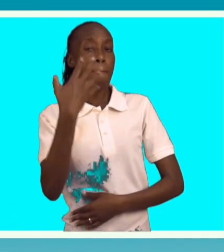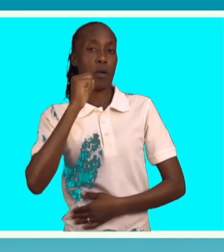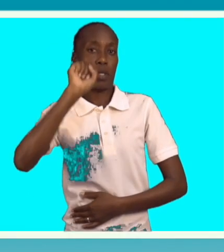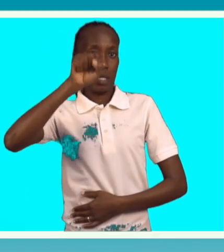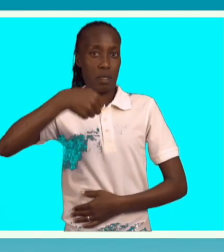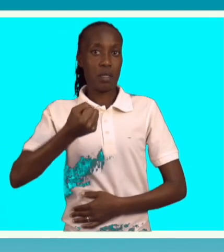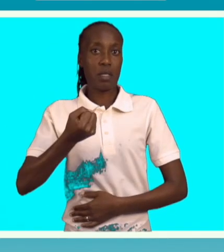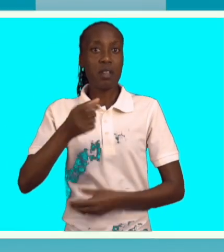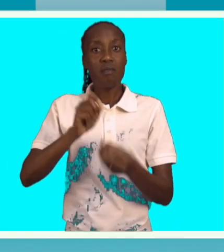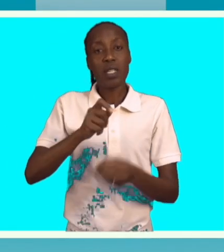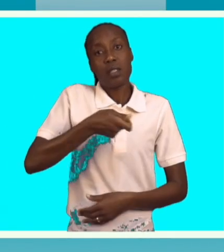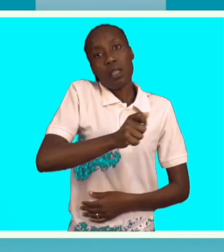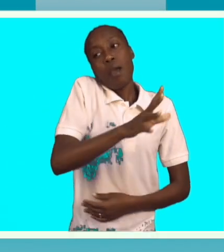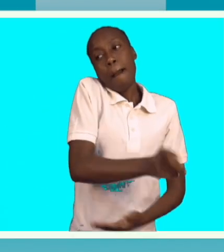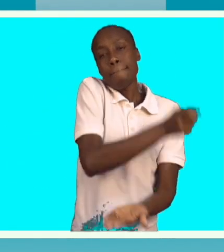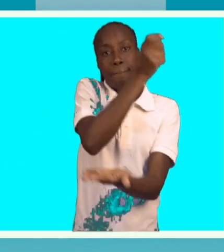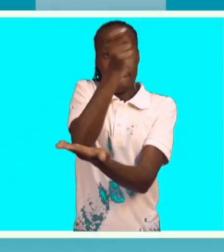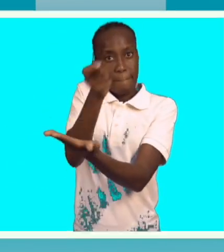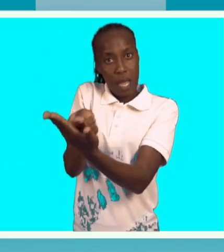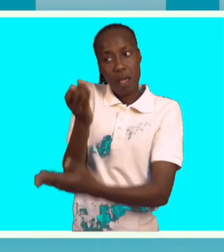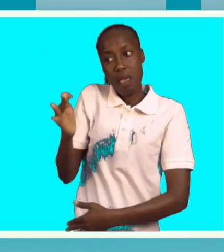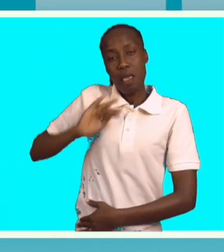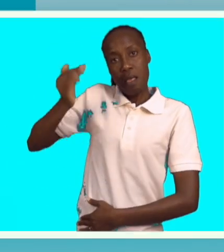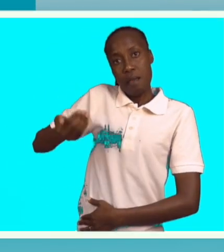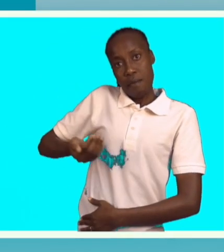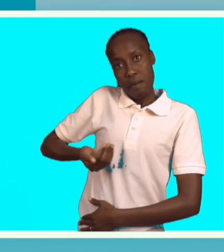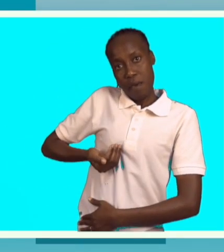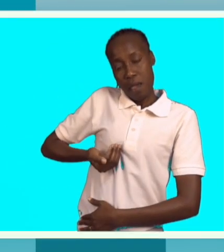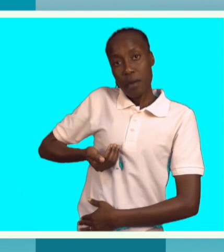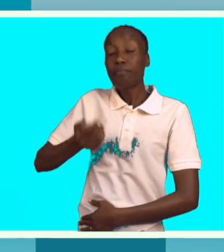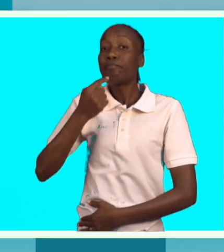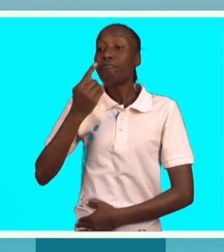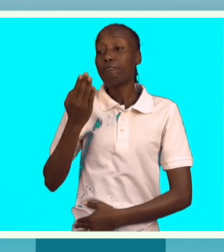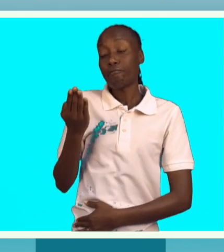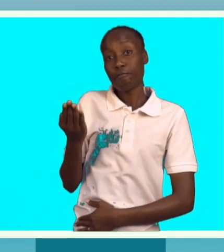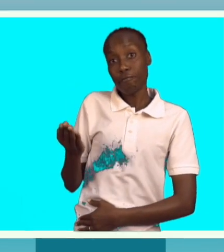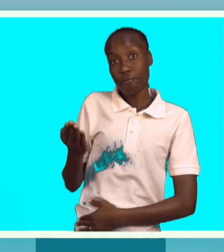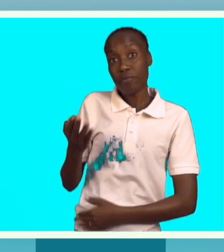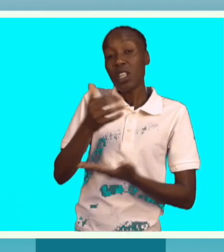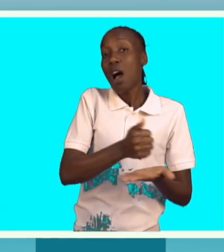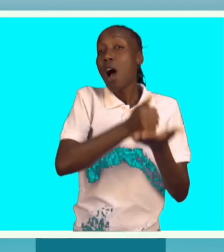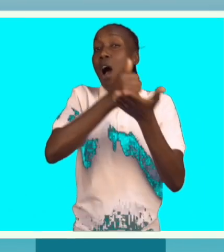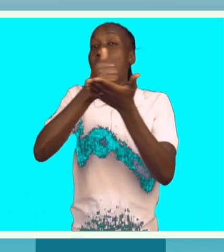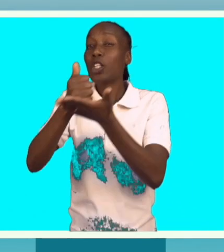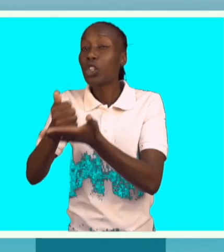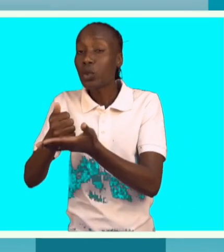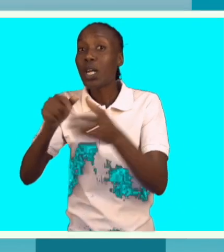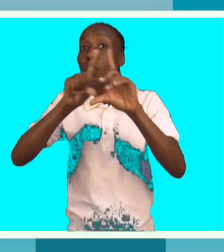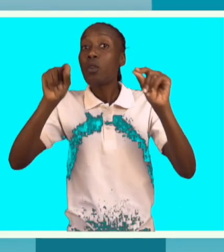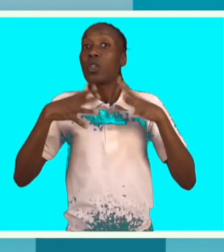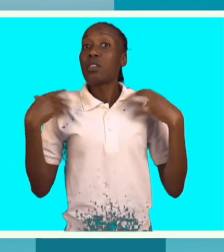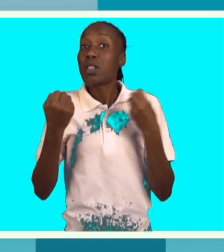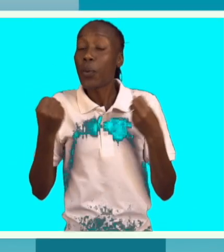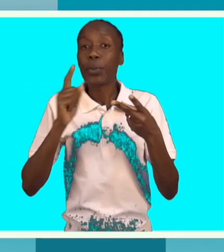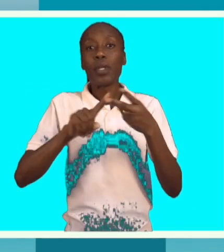a prestar assistência. Assistência essa é abrangente. Podemos dizer assistência, suponhamos,